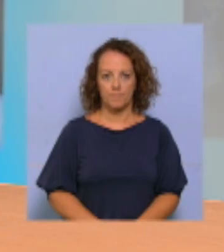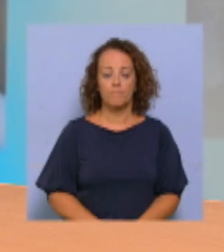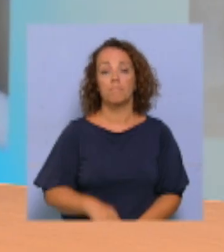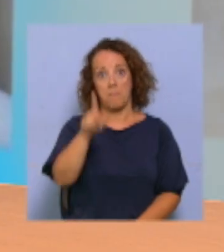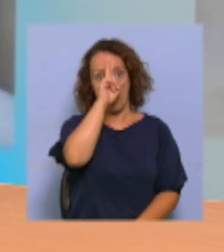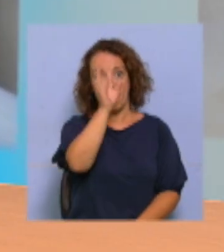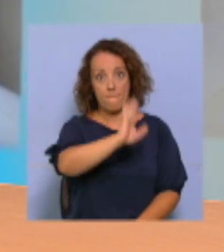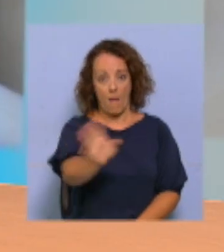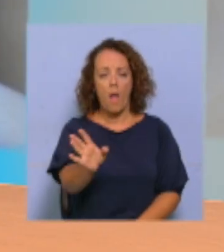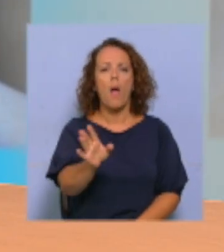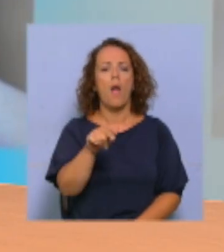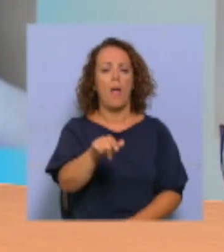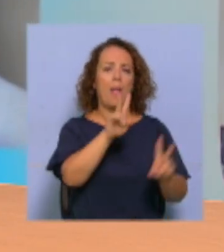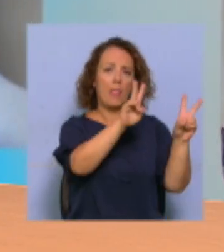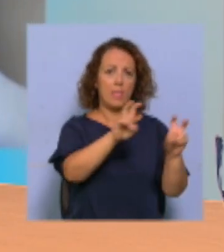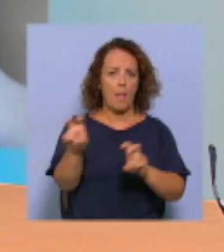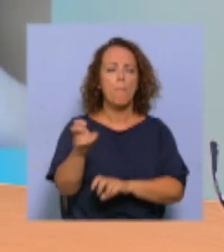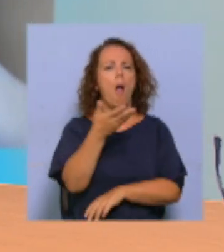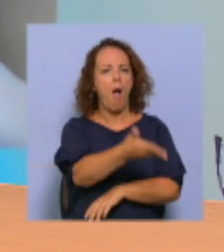Já sabe que pode acompanhar estes temas em